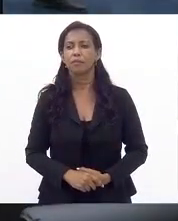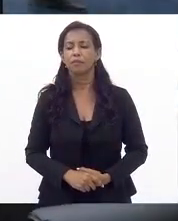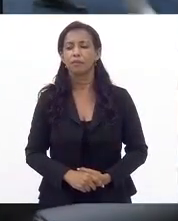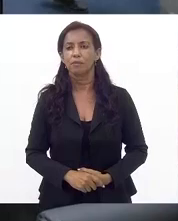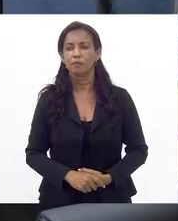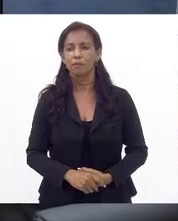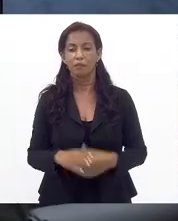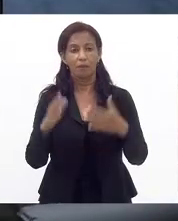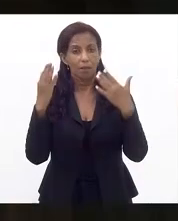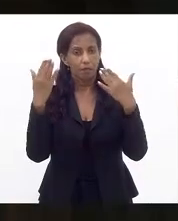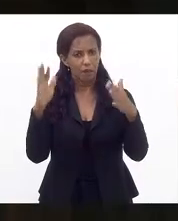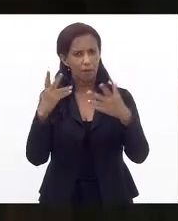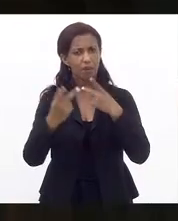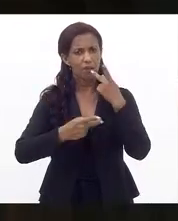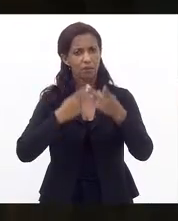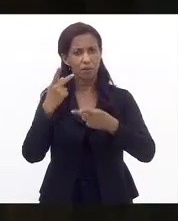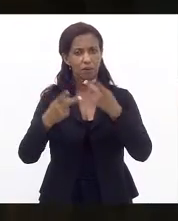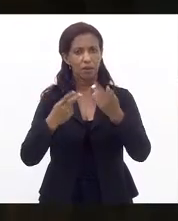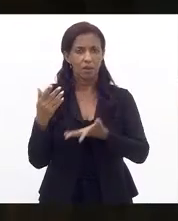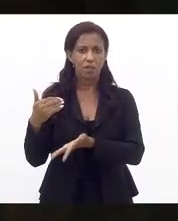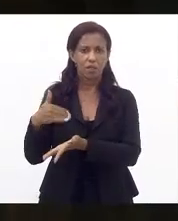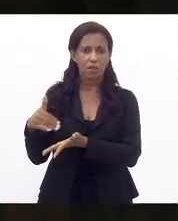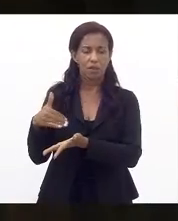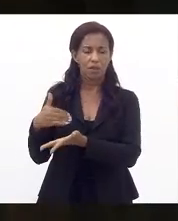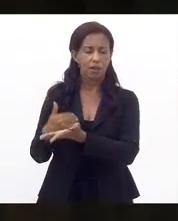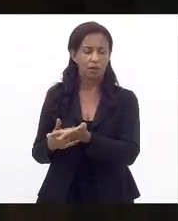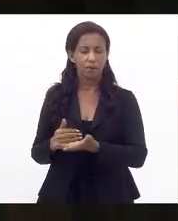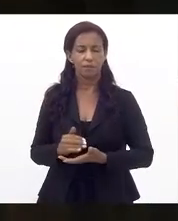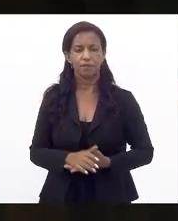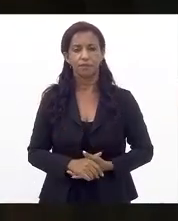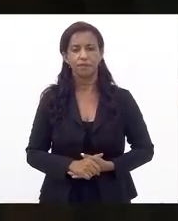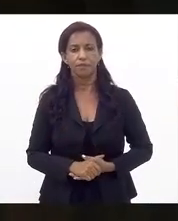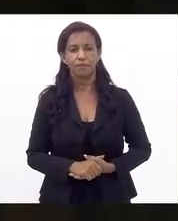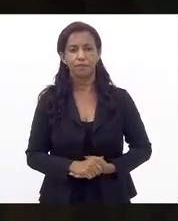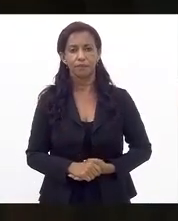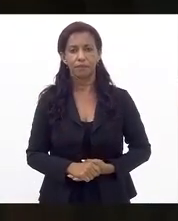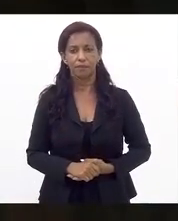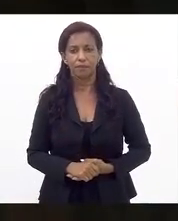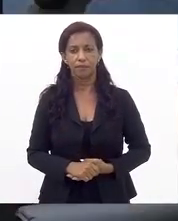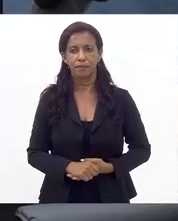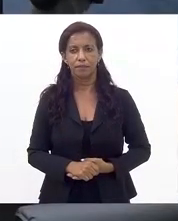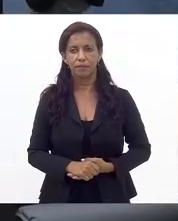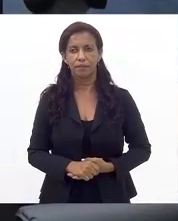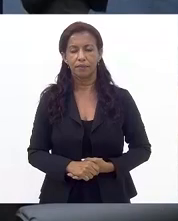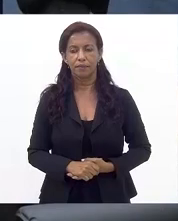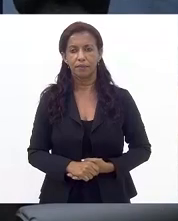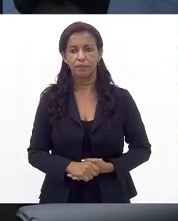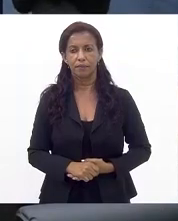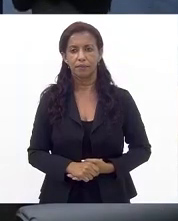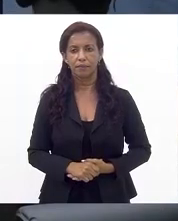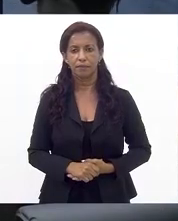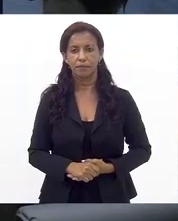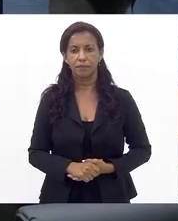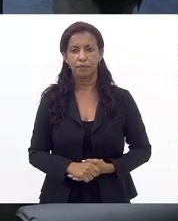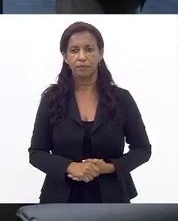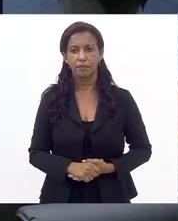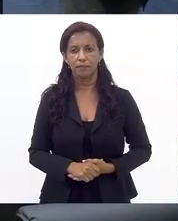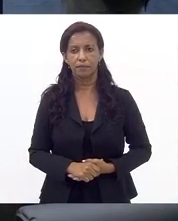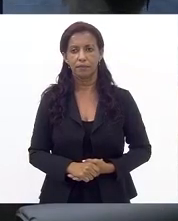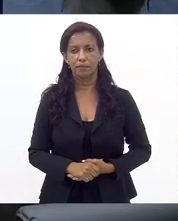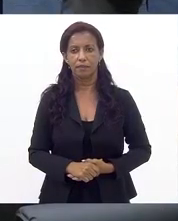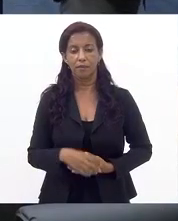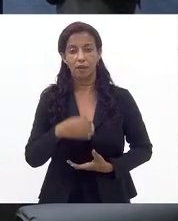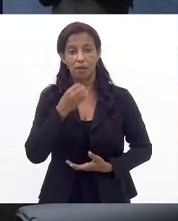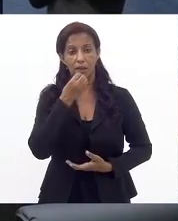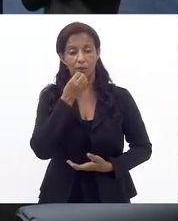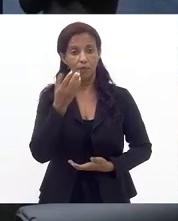e parabenizo pelas palavras passar para secretário Sérgio ele ano Tá bom eu